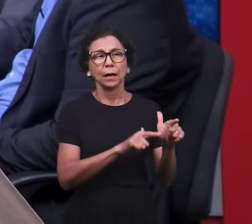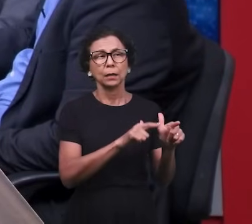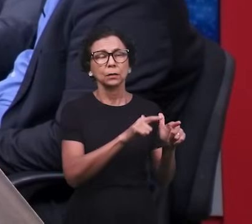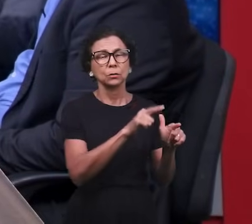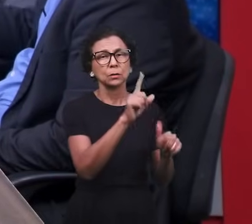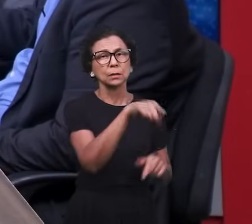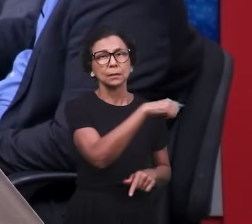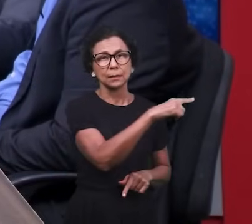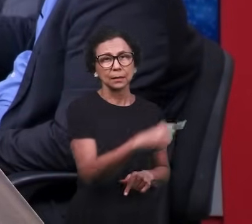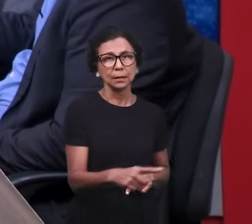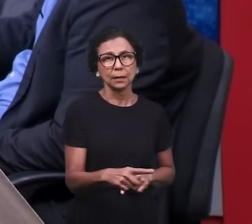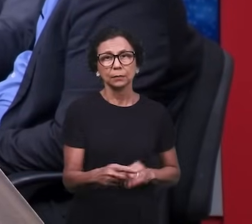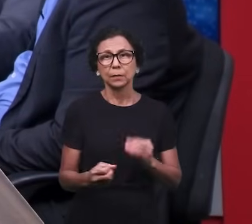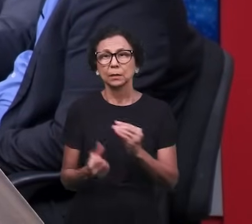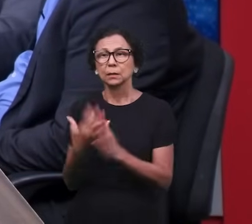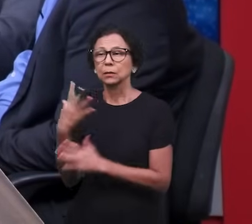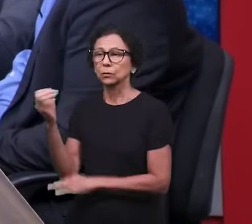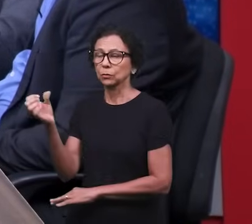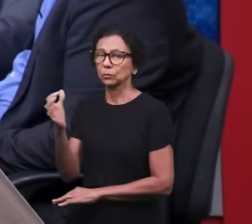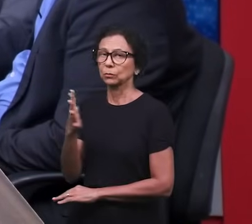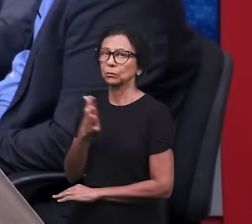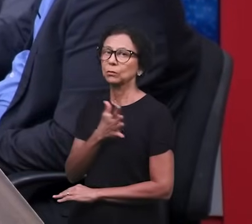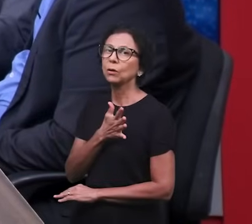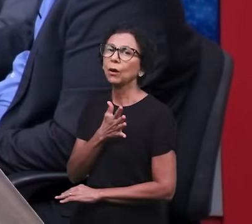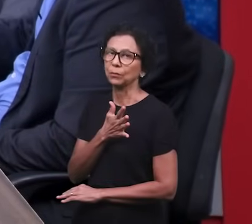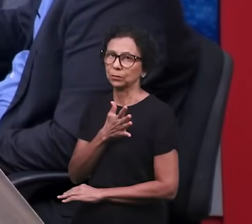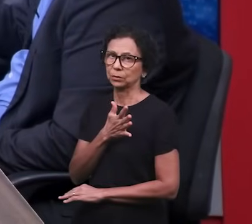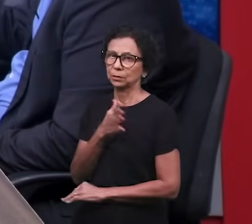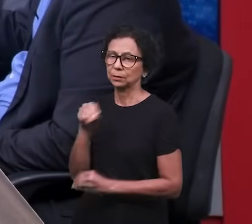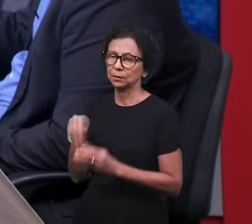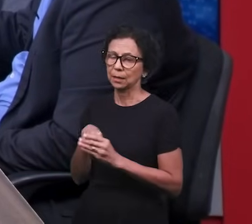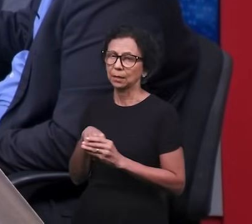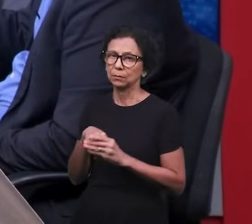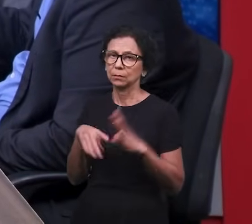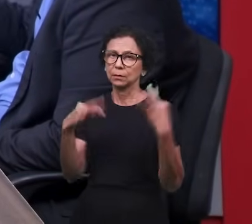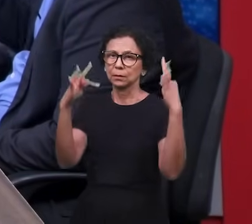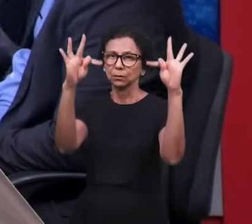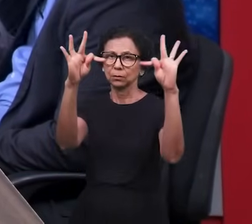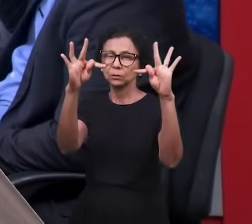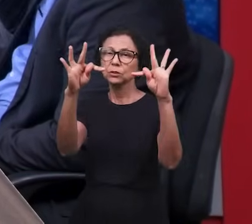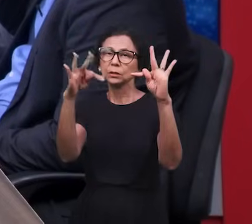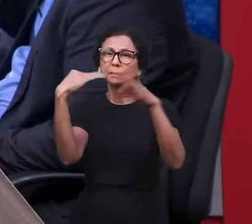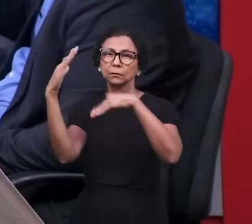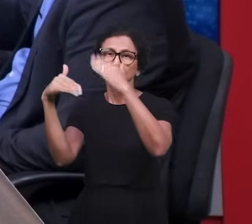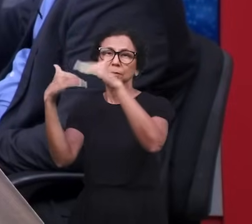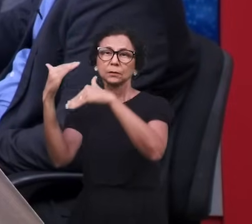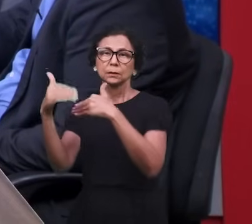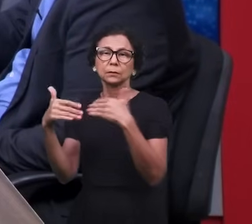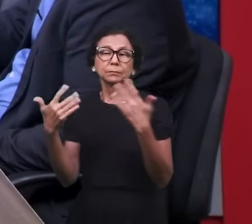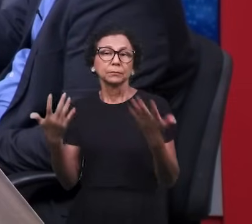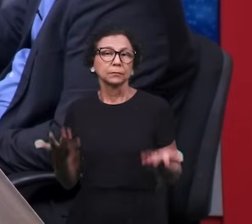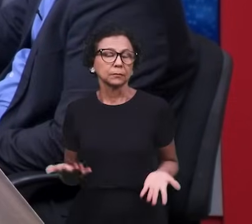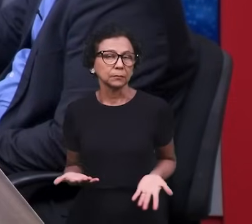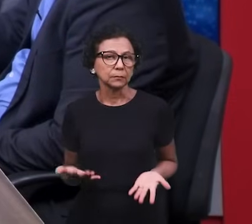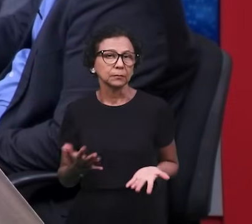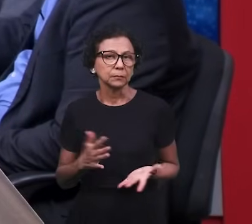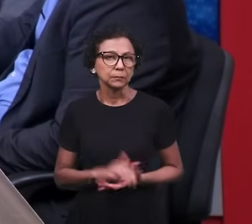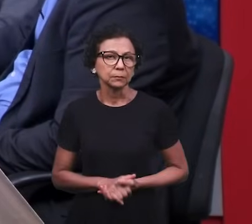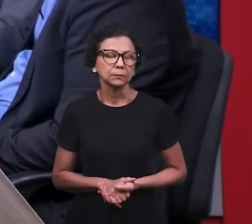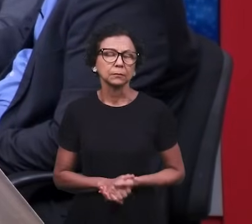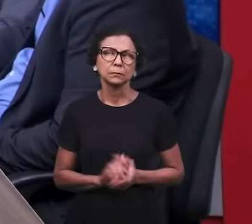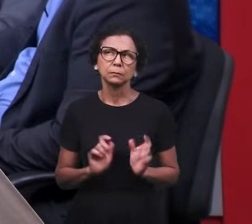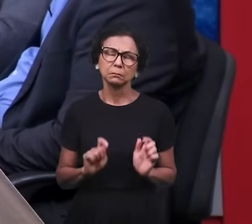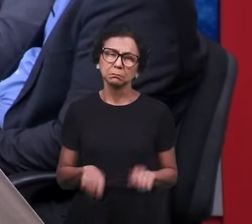trabalho com a evolução da tecnologia. Né? Então, fatalmente